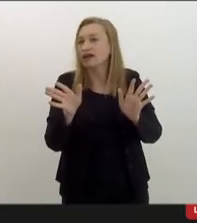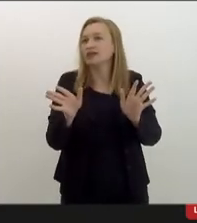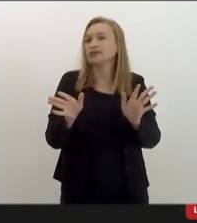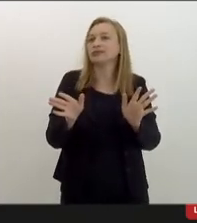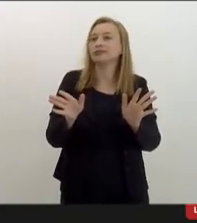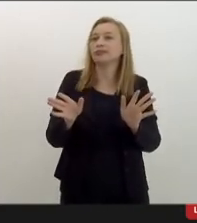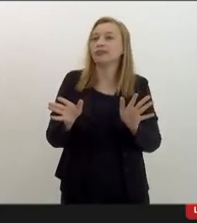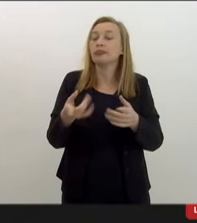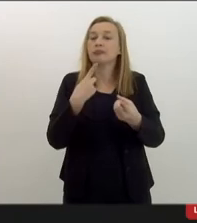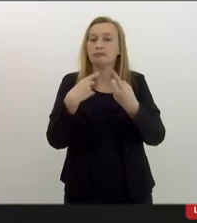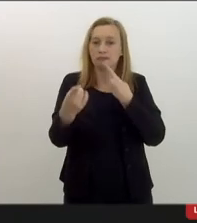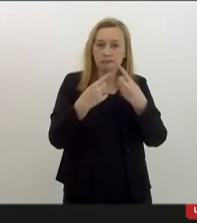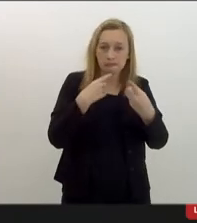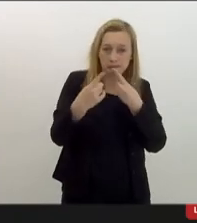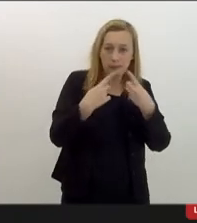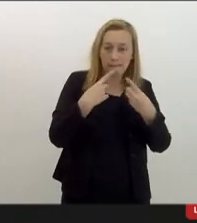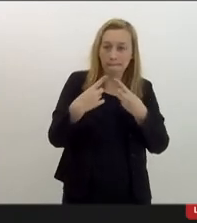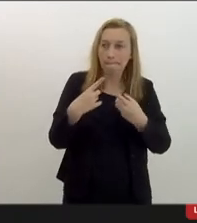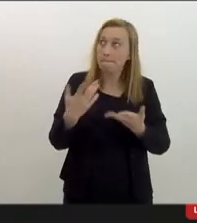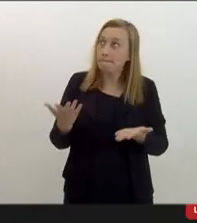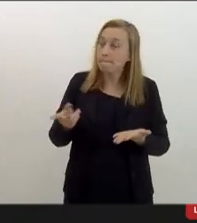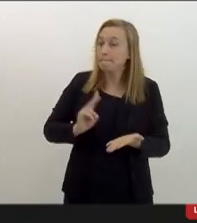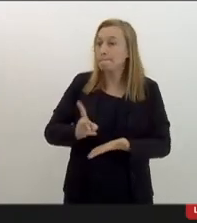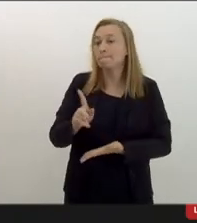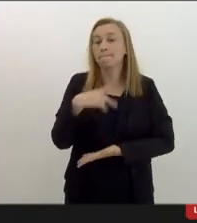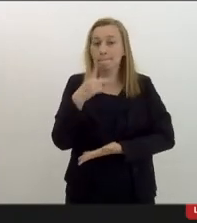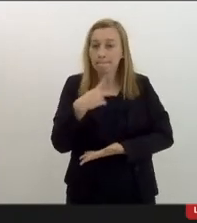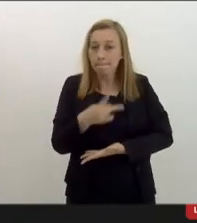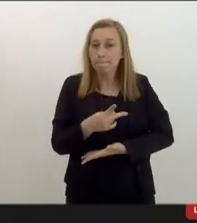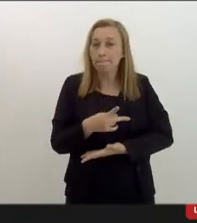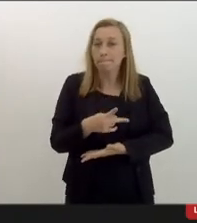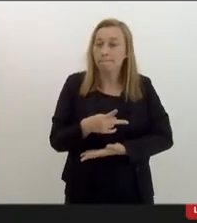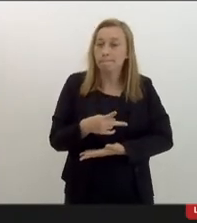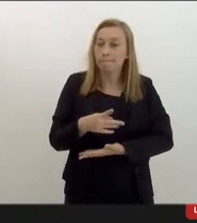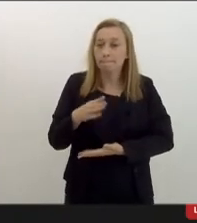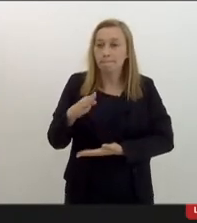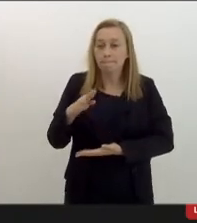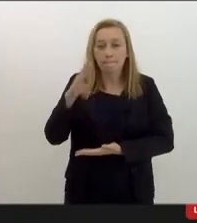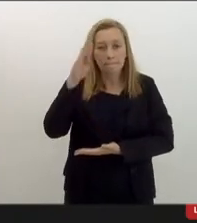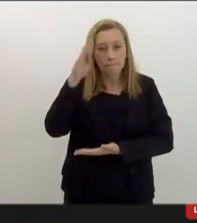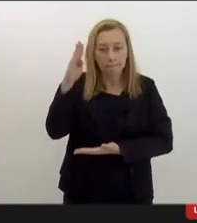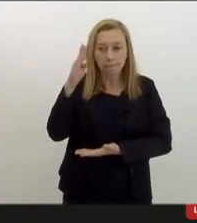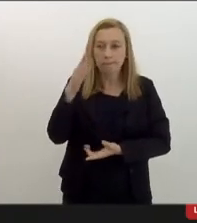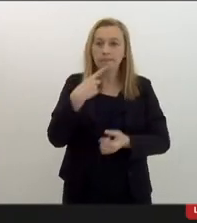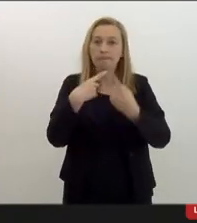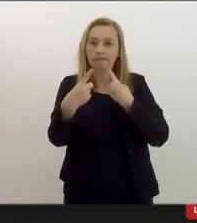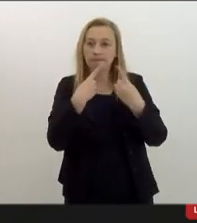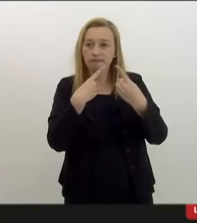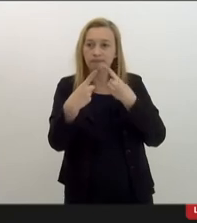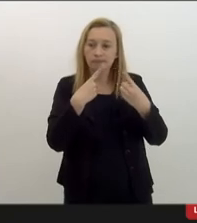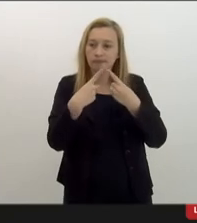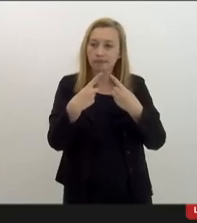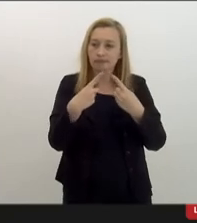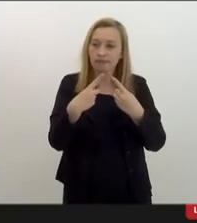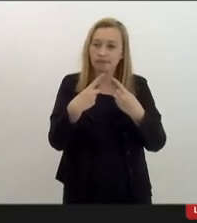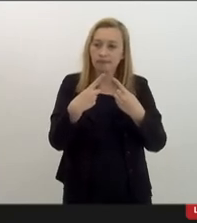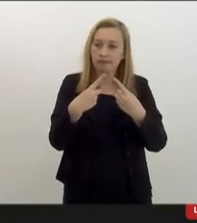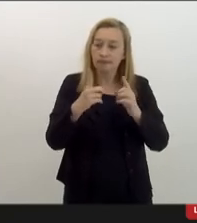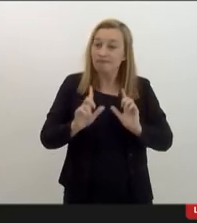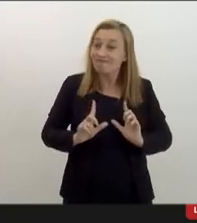sido tem dialogado eu costumo dizer que a gente está nesse plano de aula pense que efetivamente